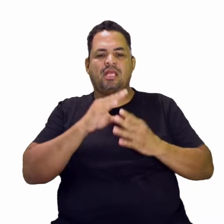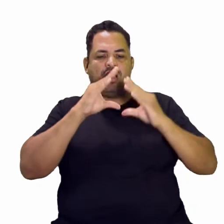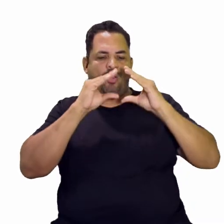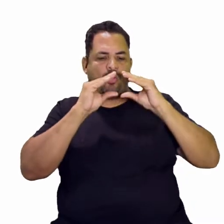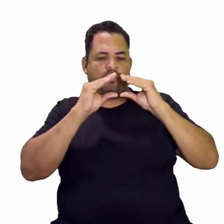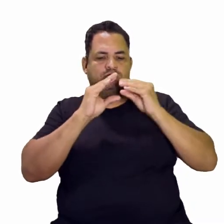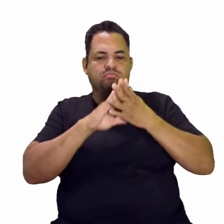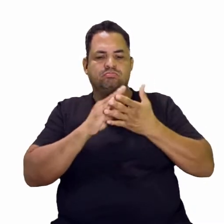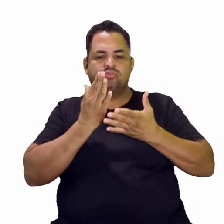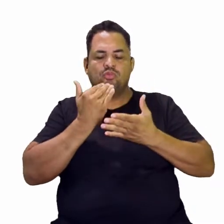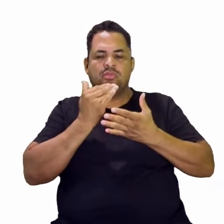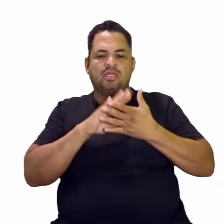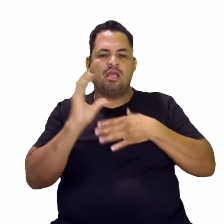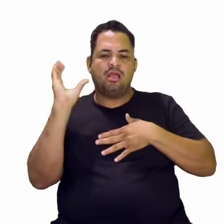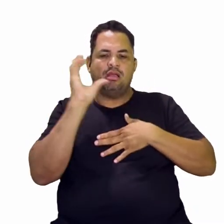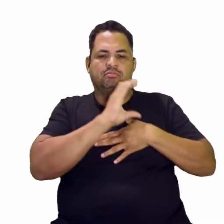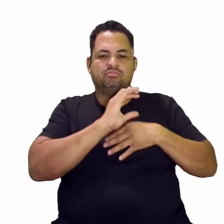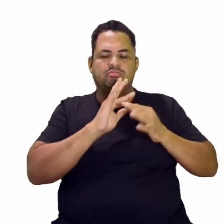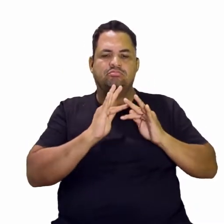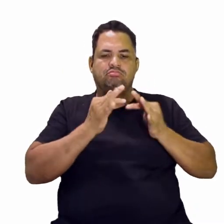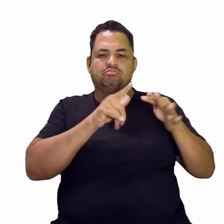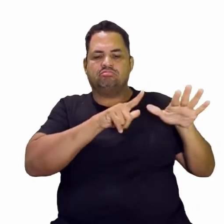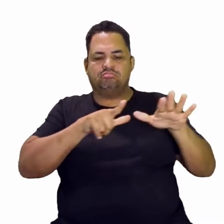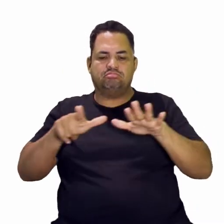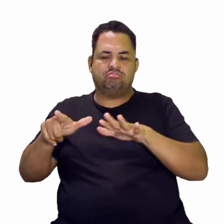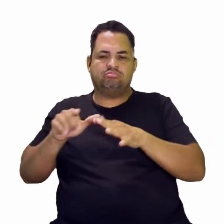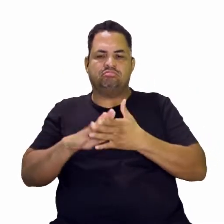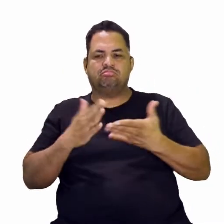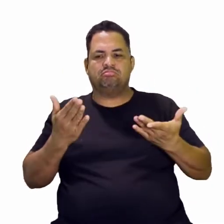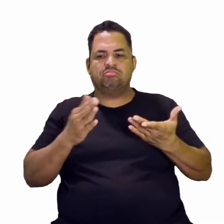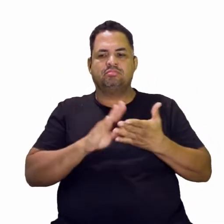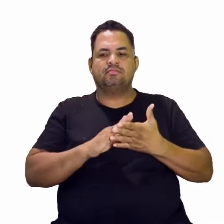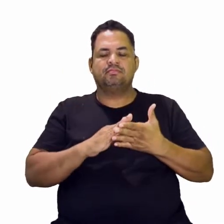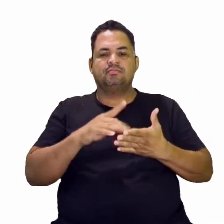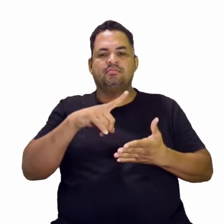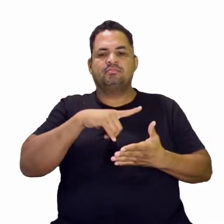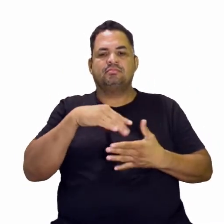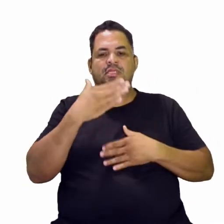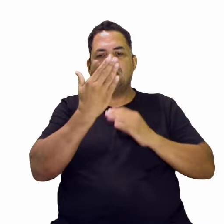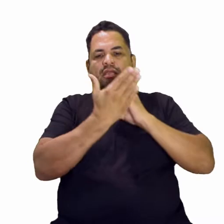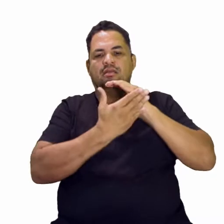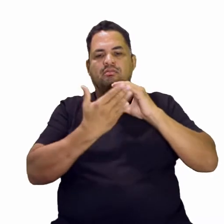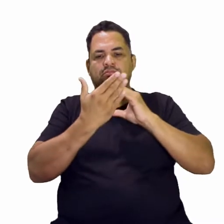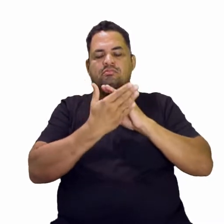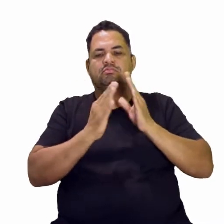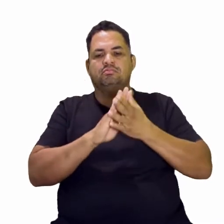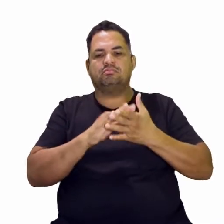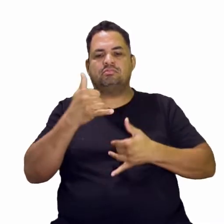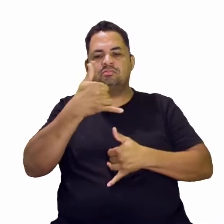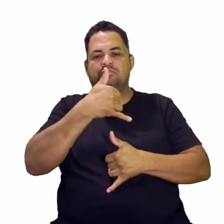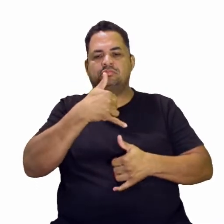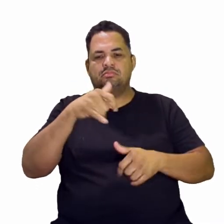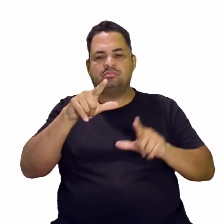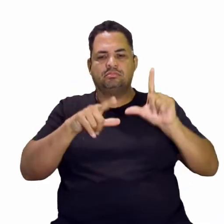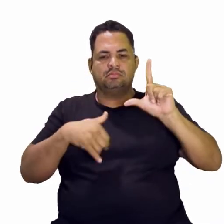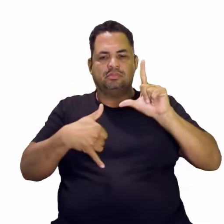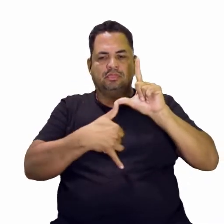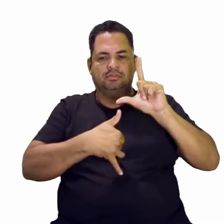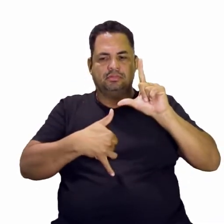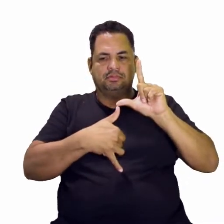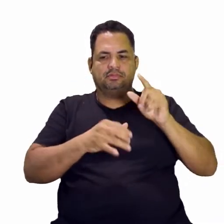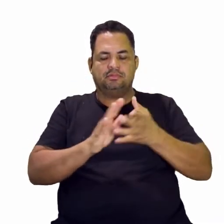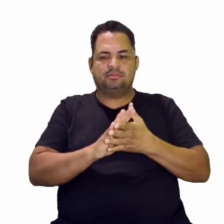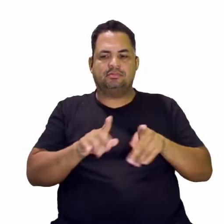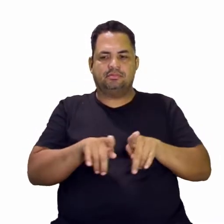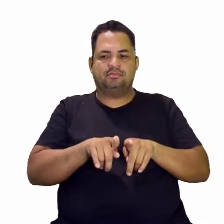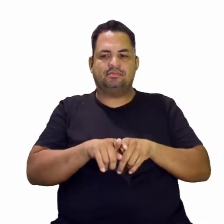nós fazemos no final da tarde ou no final de semana também são ricos, tanto em carboidratos como os nossos amigos aí, lipídios. Amigos, professora? Tem